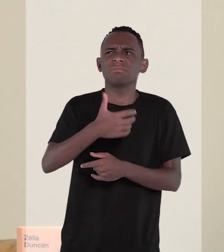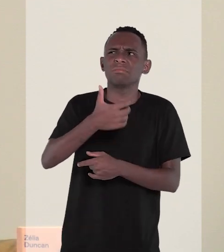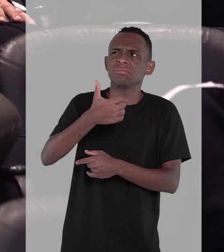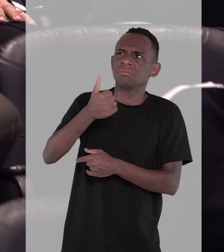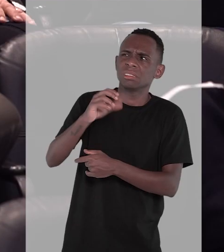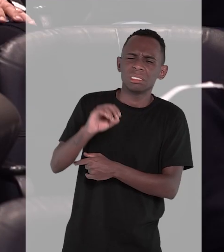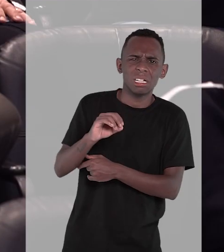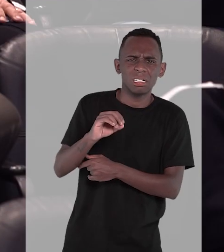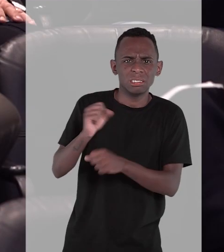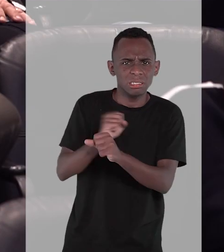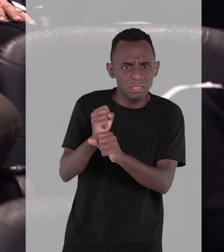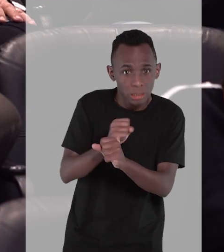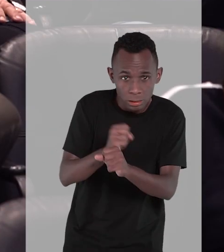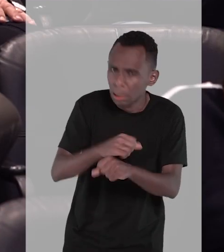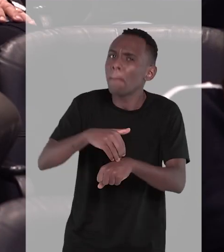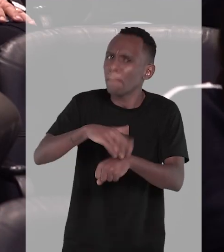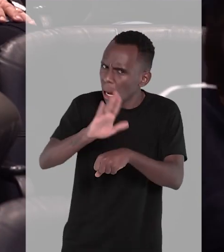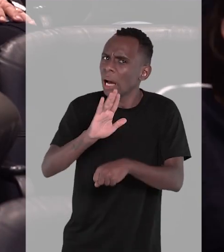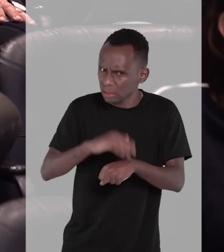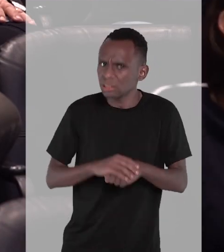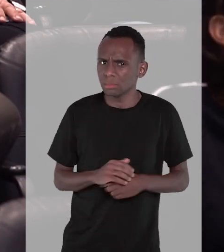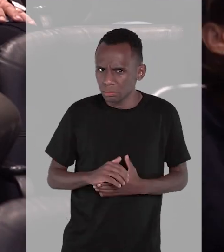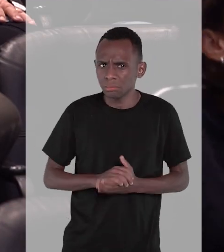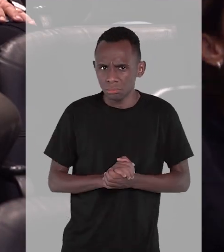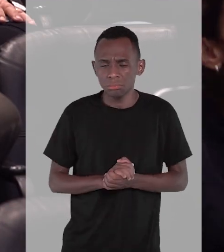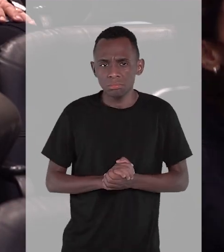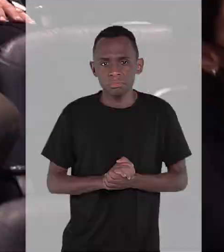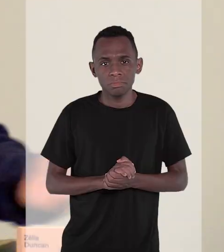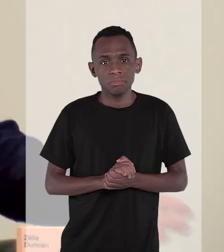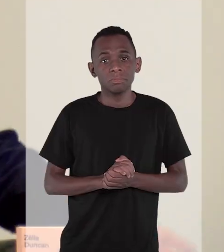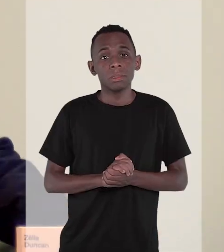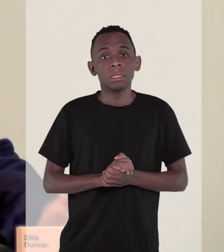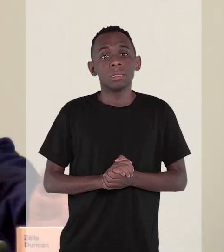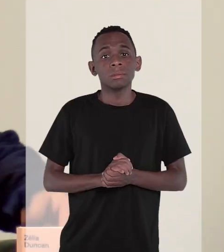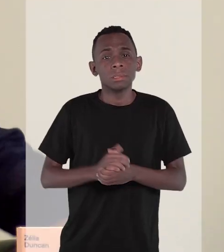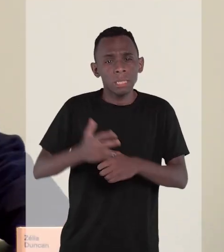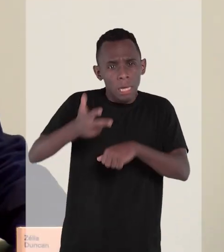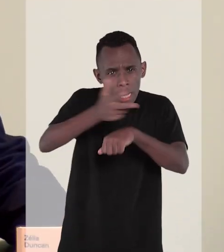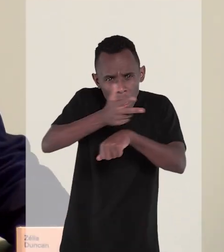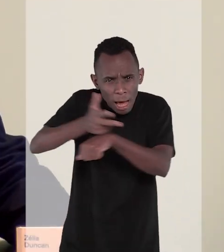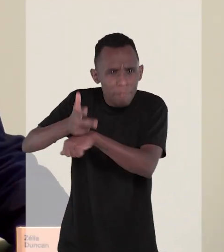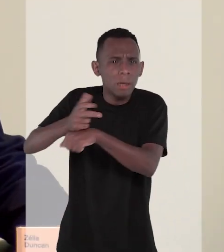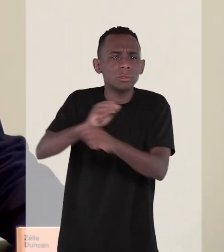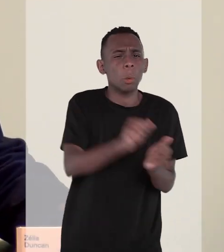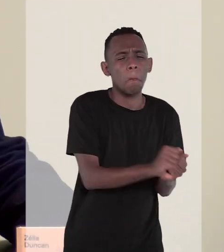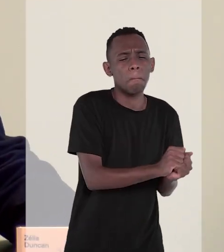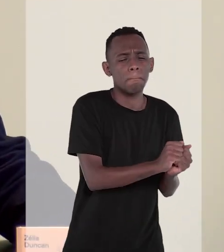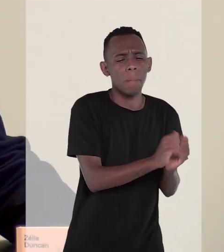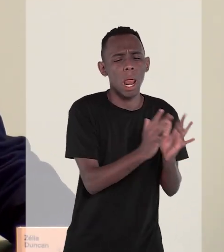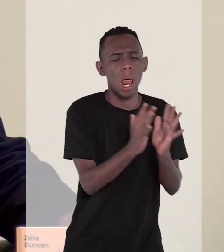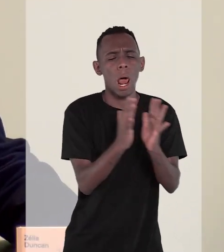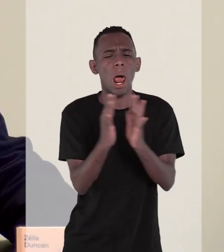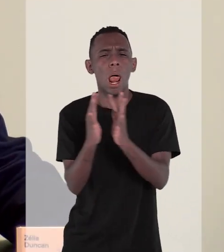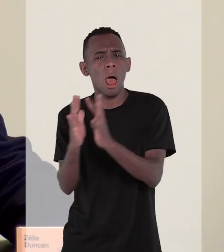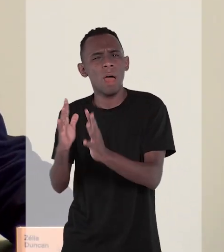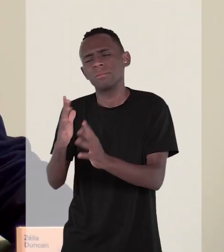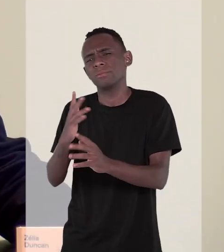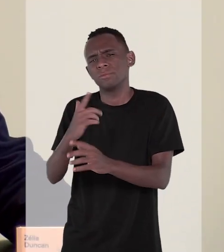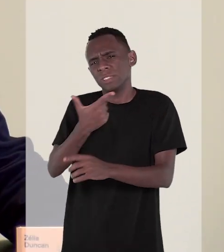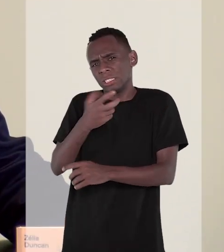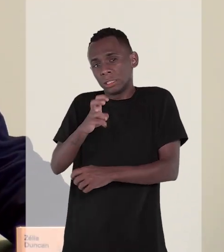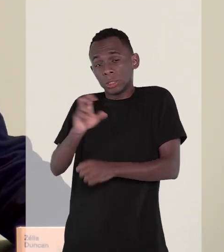600 há uns 10 anos, eu tenho que aumentar isso. 600 programas de TV, programas assim como esse, gravados ao longo desses